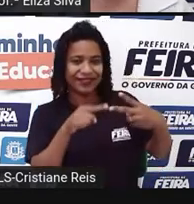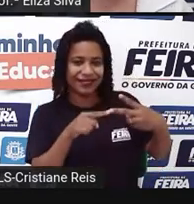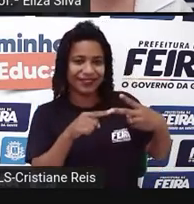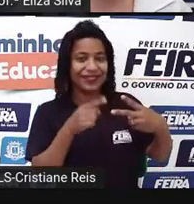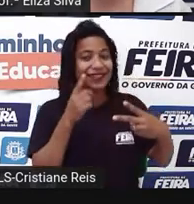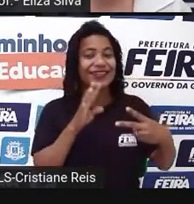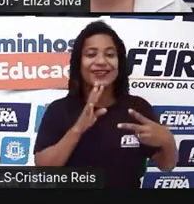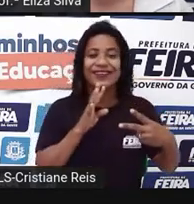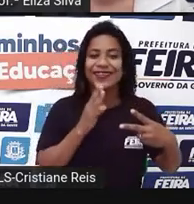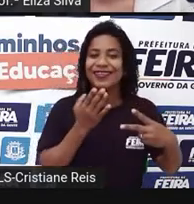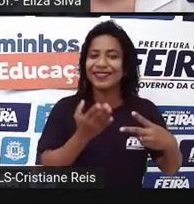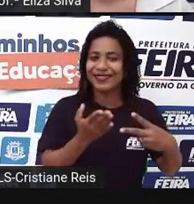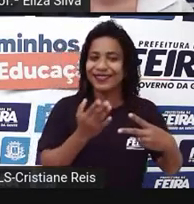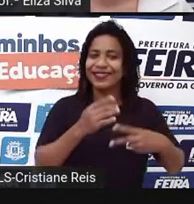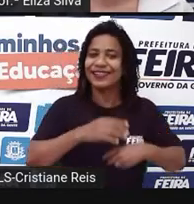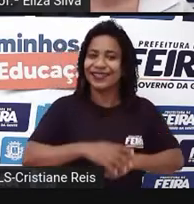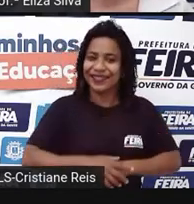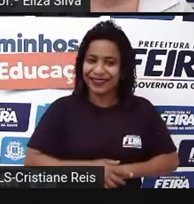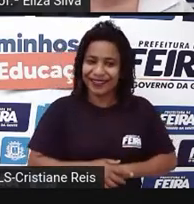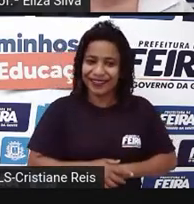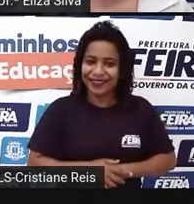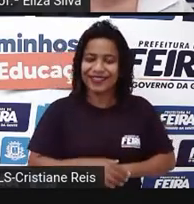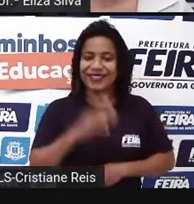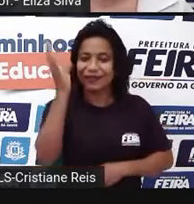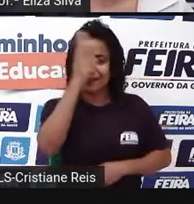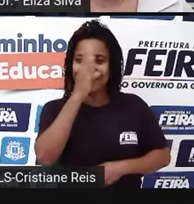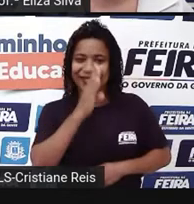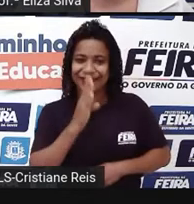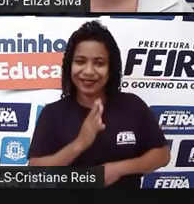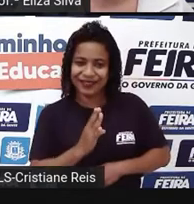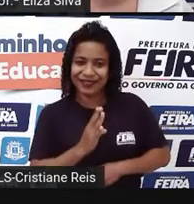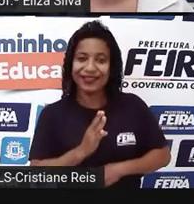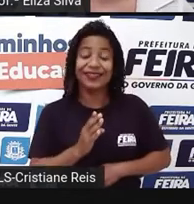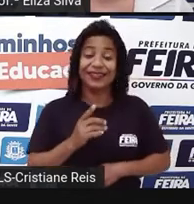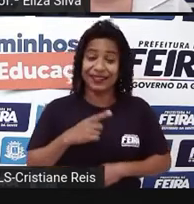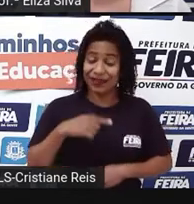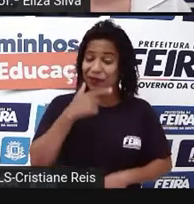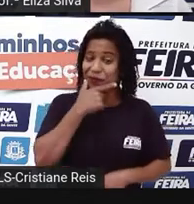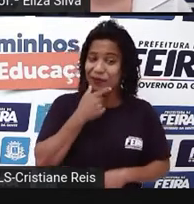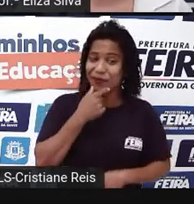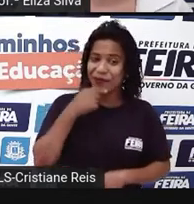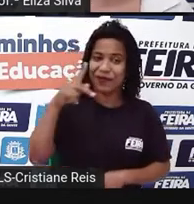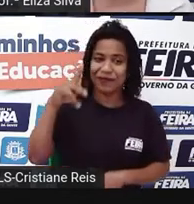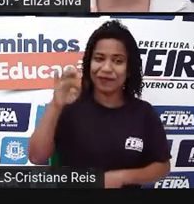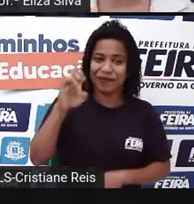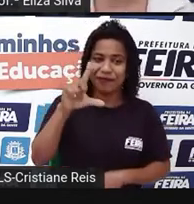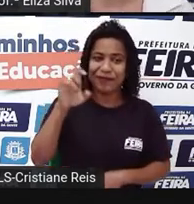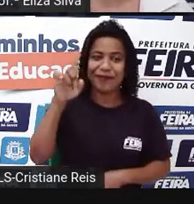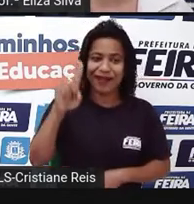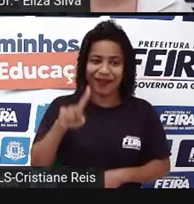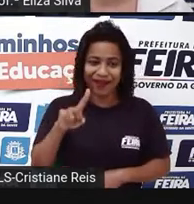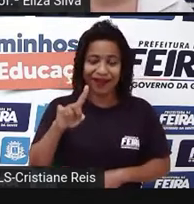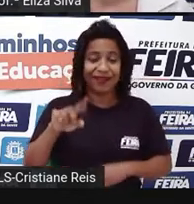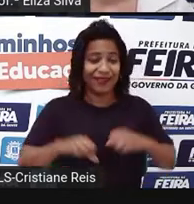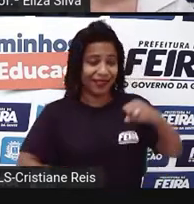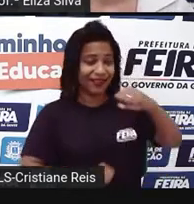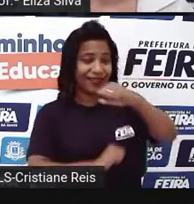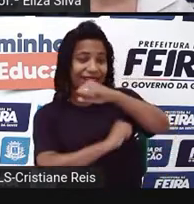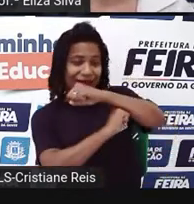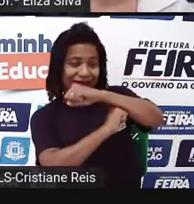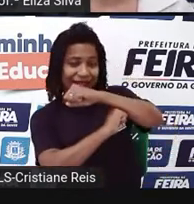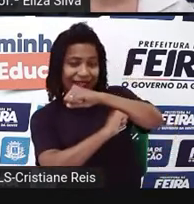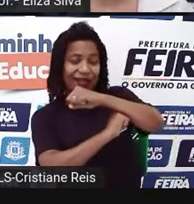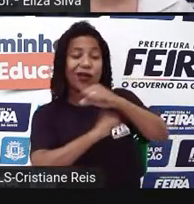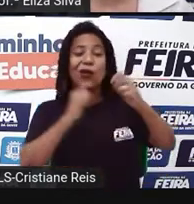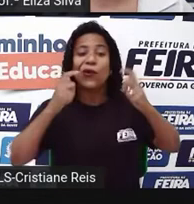aqui no Brasil? Where are Pelé e Neymar from? Então, de onde são Pelé e Neymar? Ora